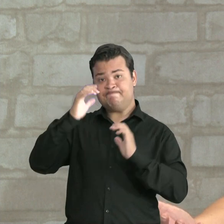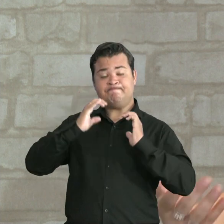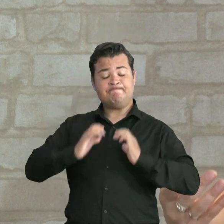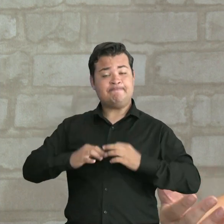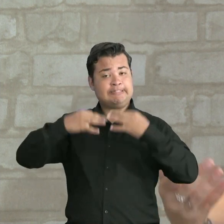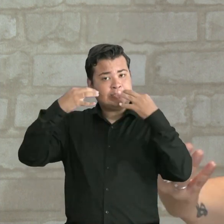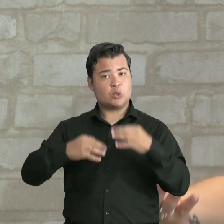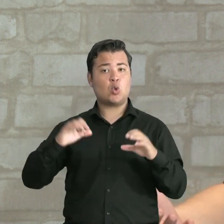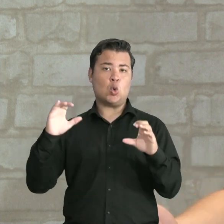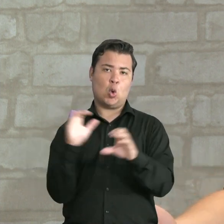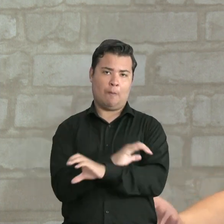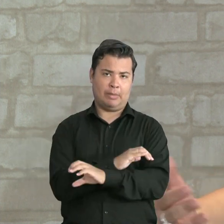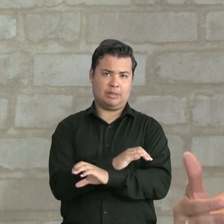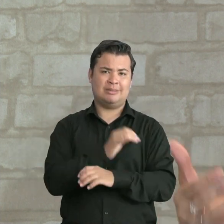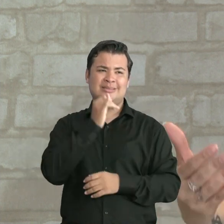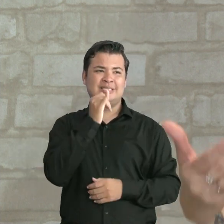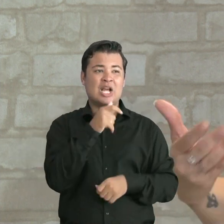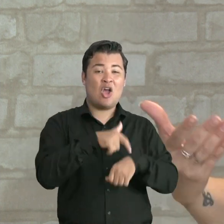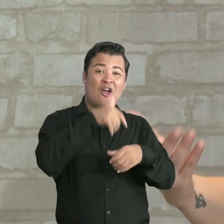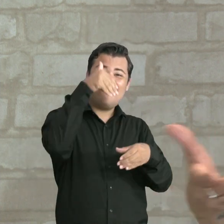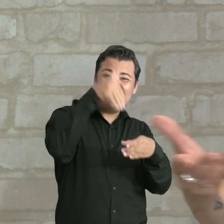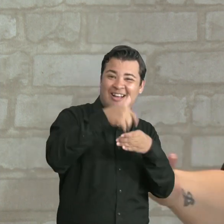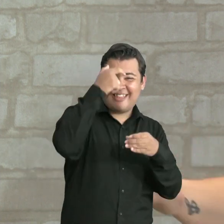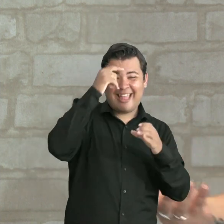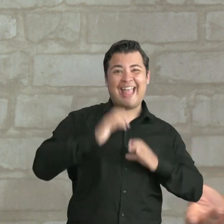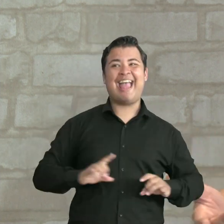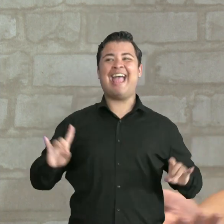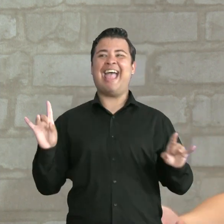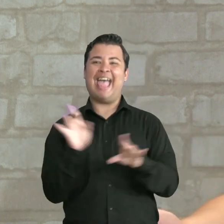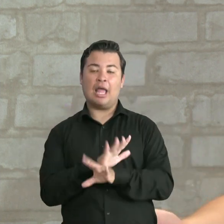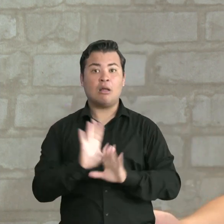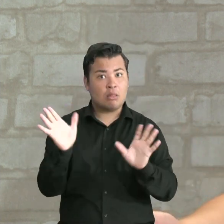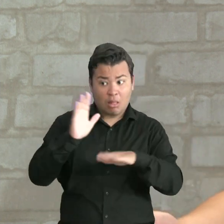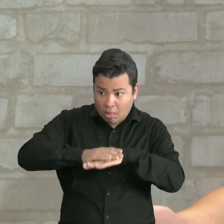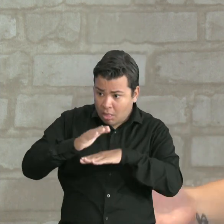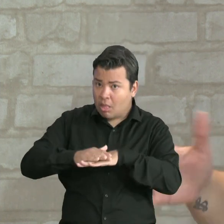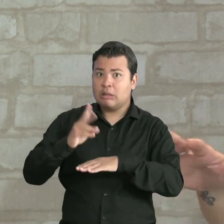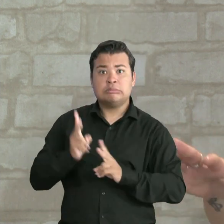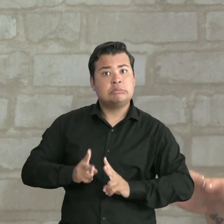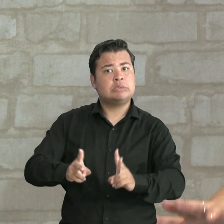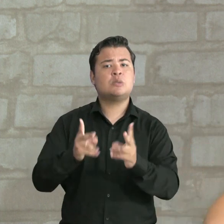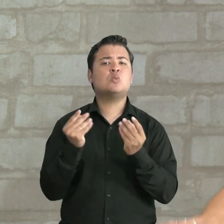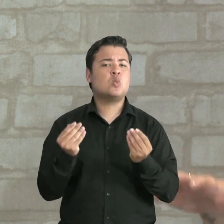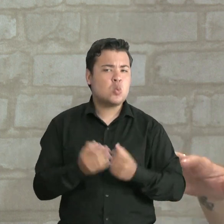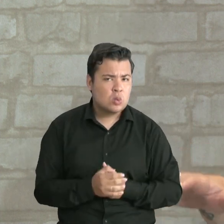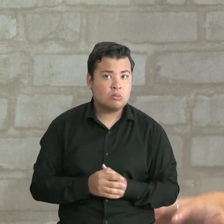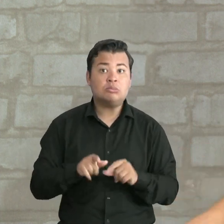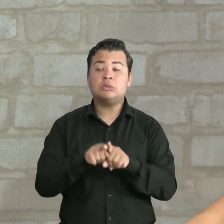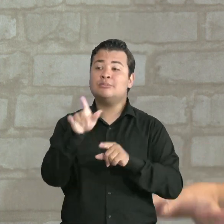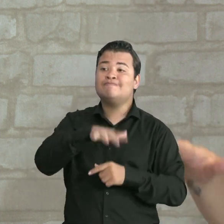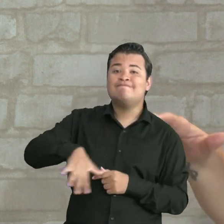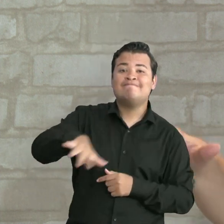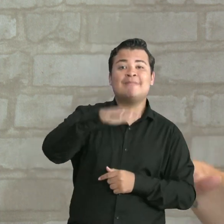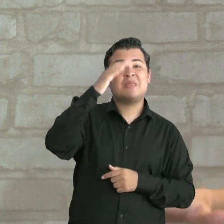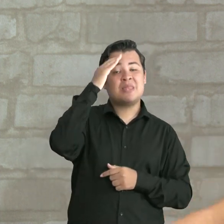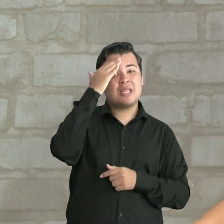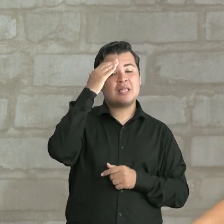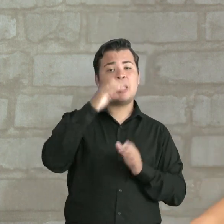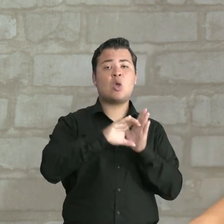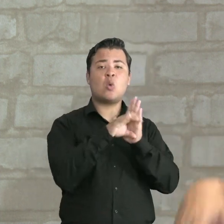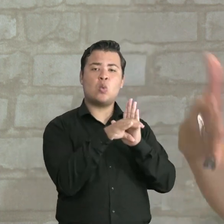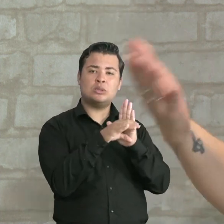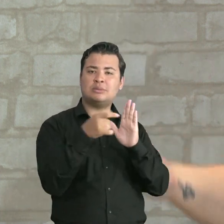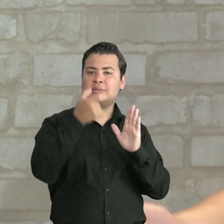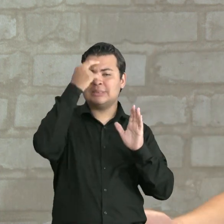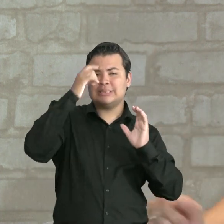né? Não só na hora do voto, e as pessoas entenderem melhor esses conceitos, né? De cidadania, direitos humanos,